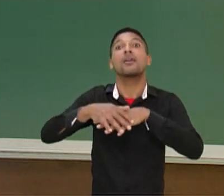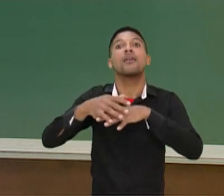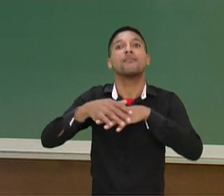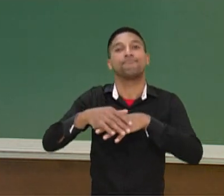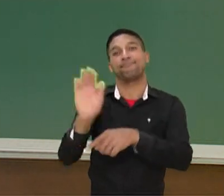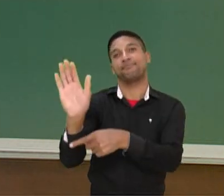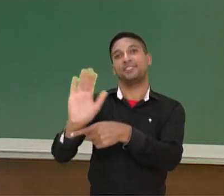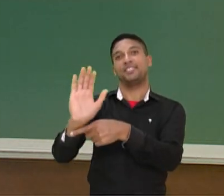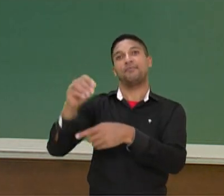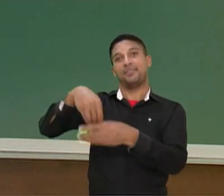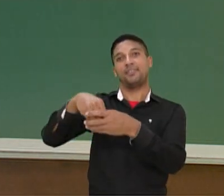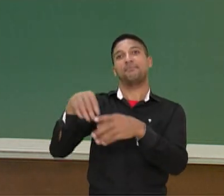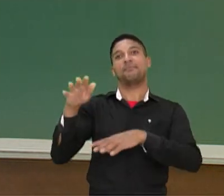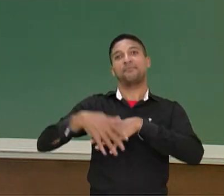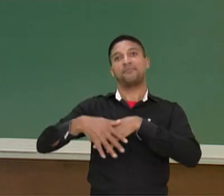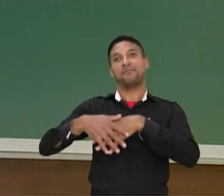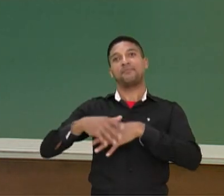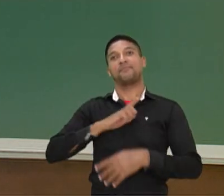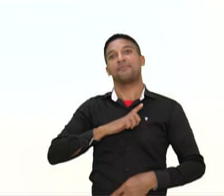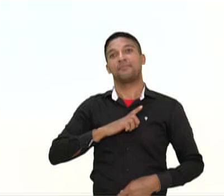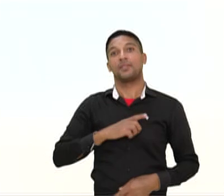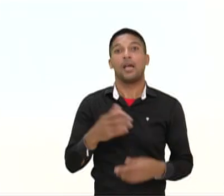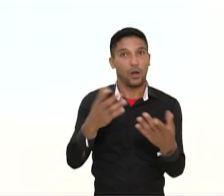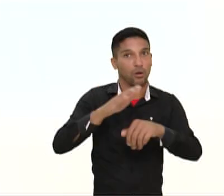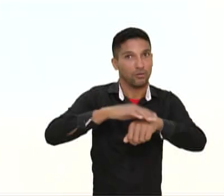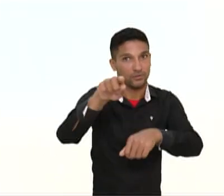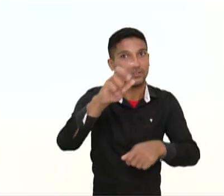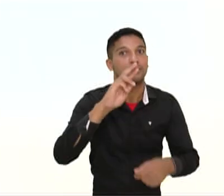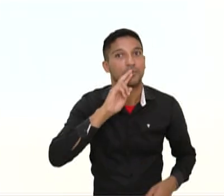Então, ó, número de diagonais do octógono, esse é com vocês.